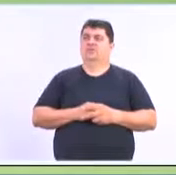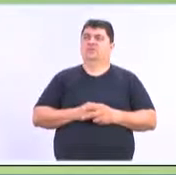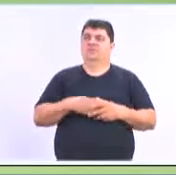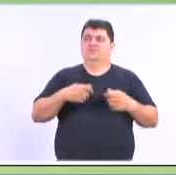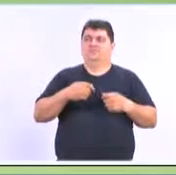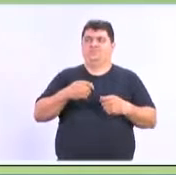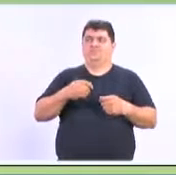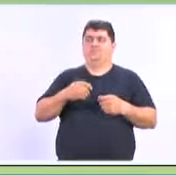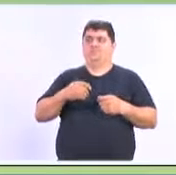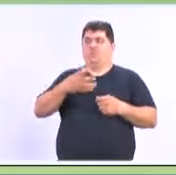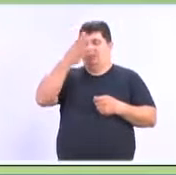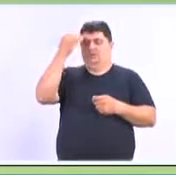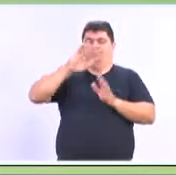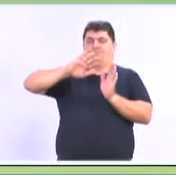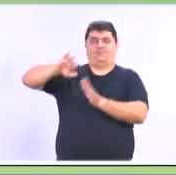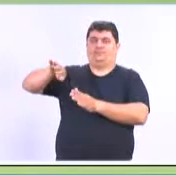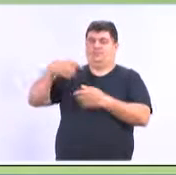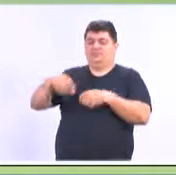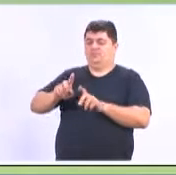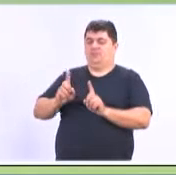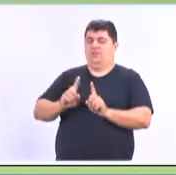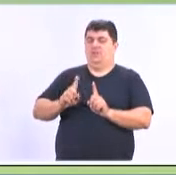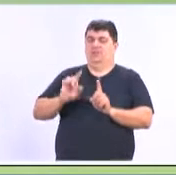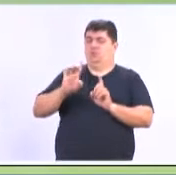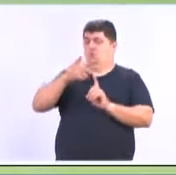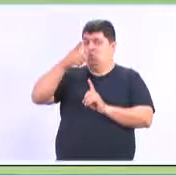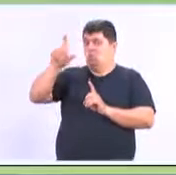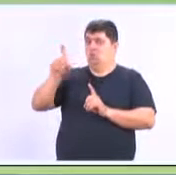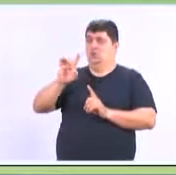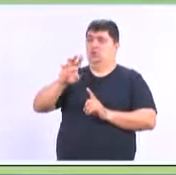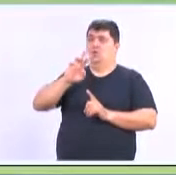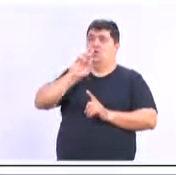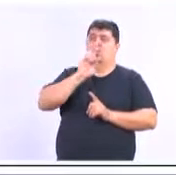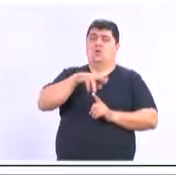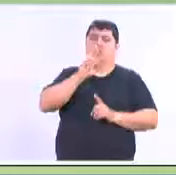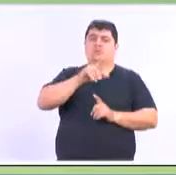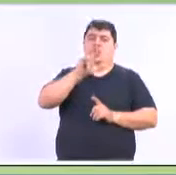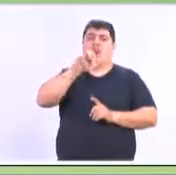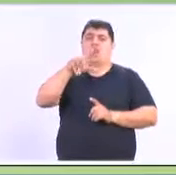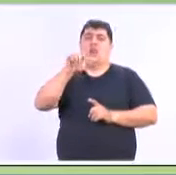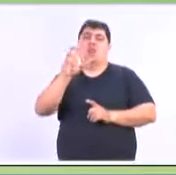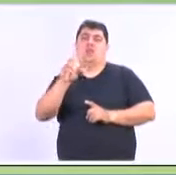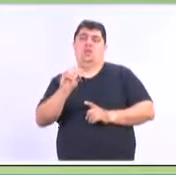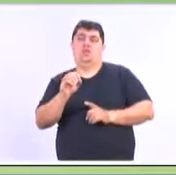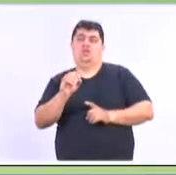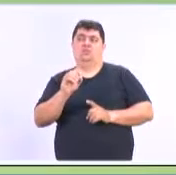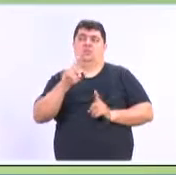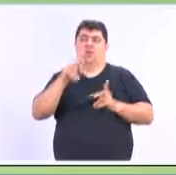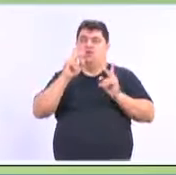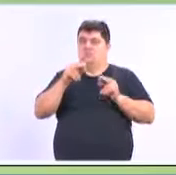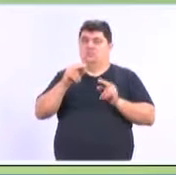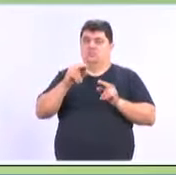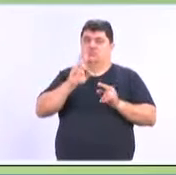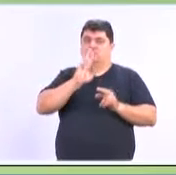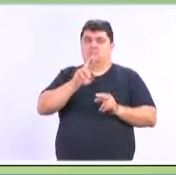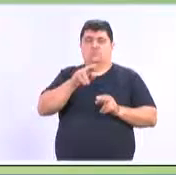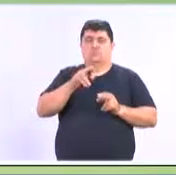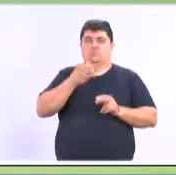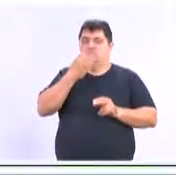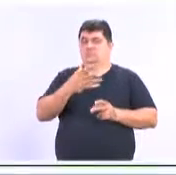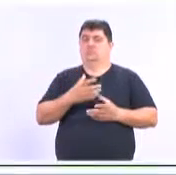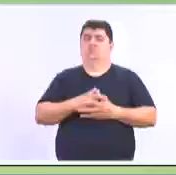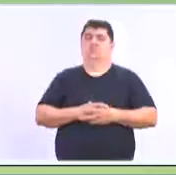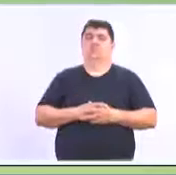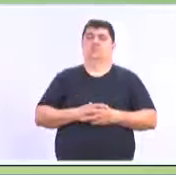que desconsiderar essas contas. Então, o resultado líquido já vai ser o mesmo resultado antes das despesas